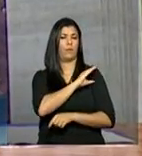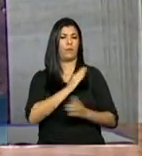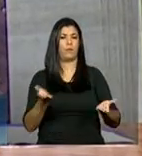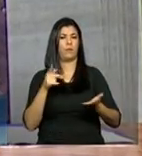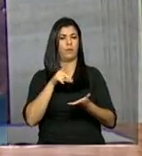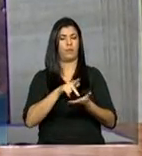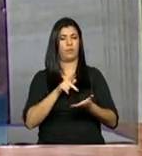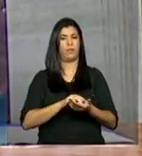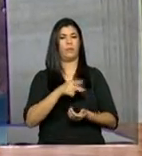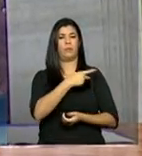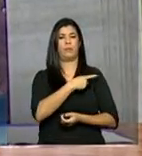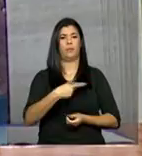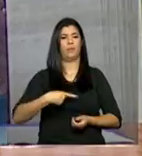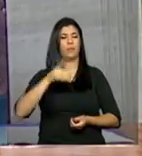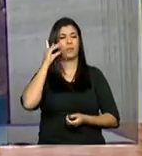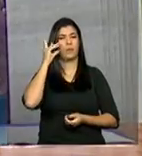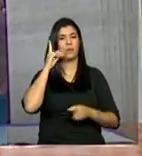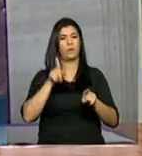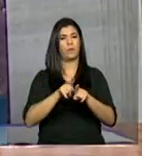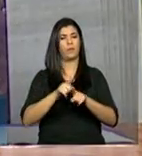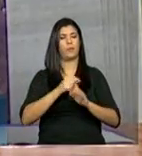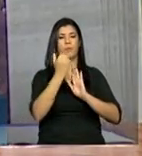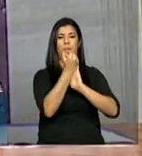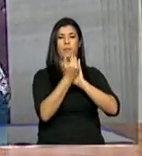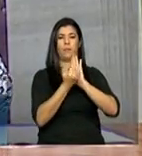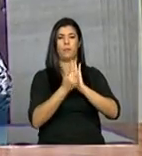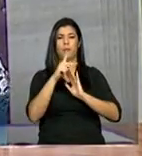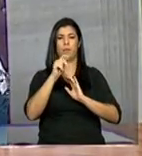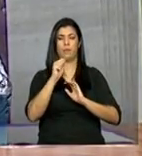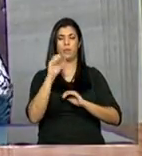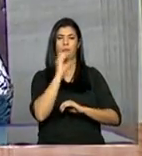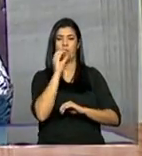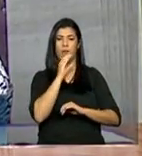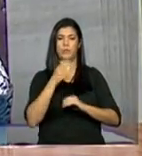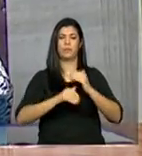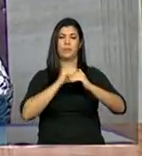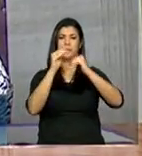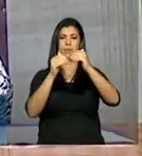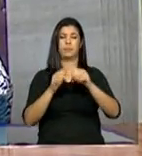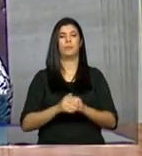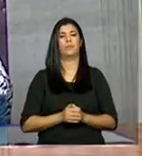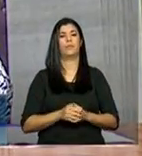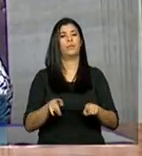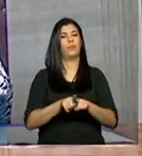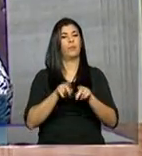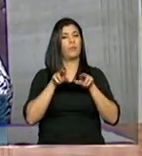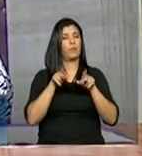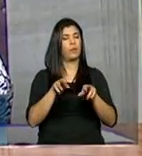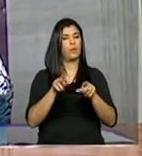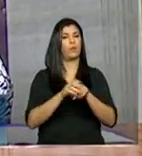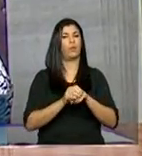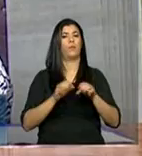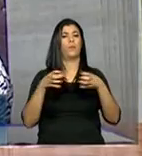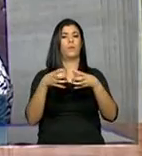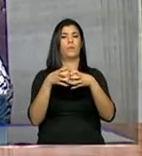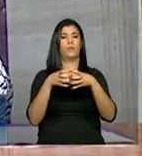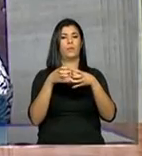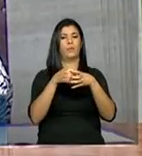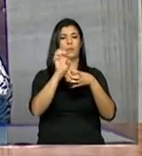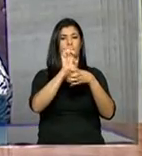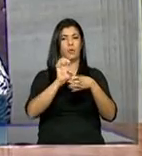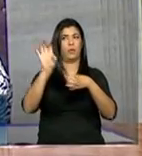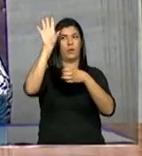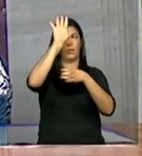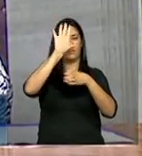Rousseff, do Programa de Aceleração do Crescimento. Na mesma direção vai a Comunidade Europeia, que apresentou também